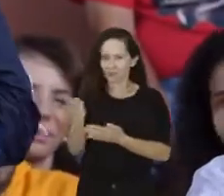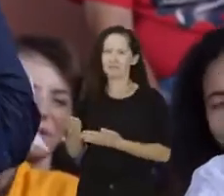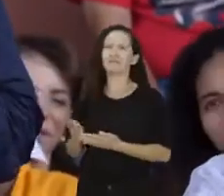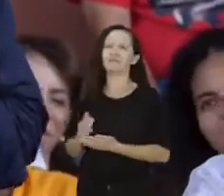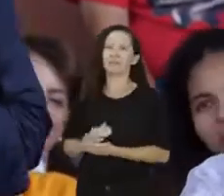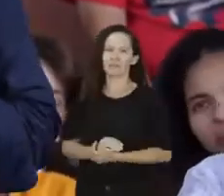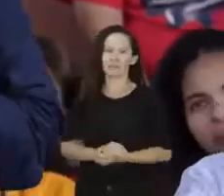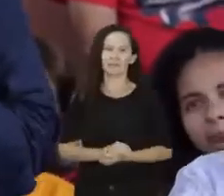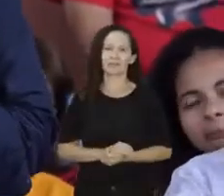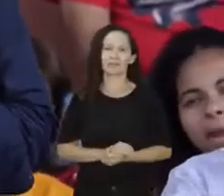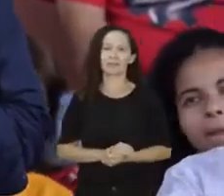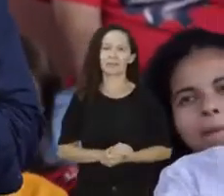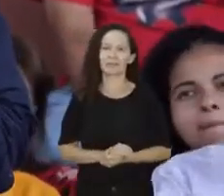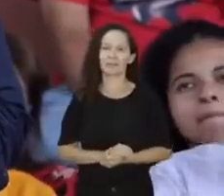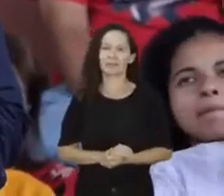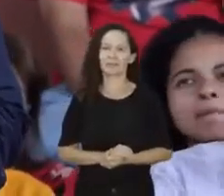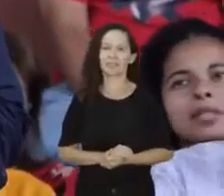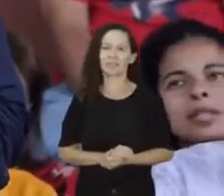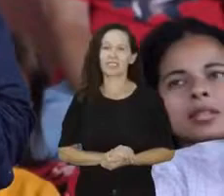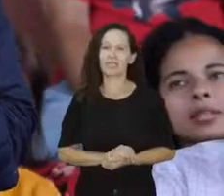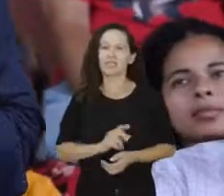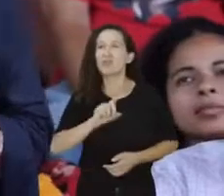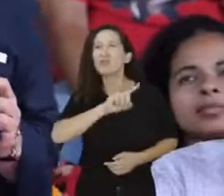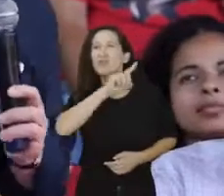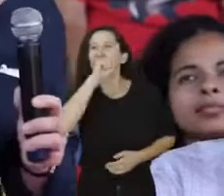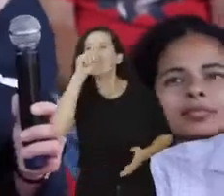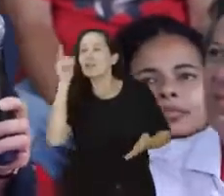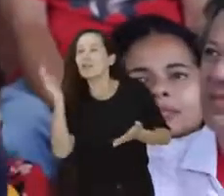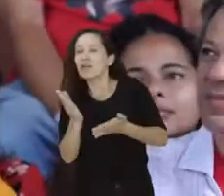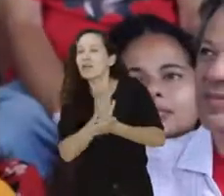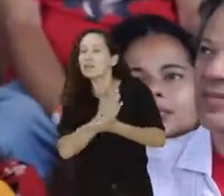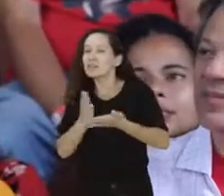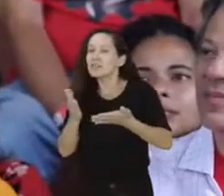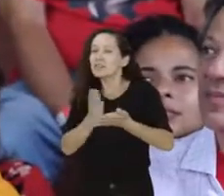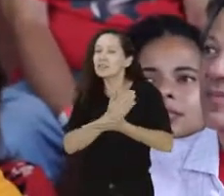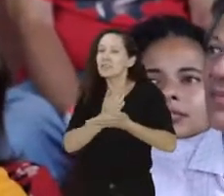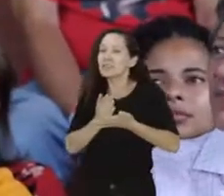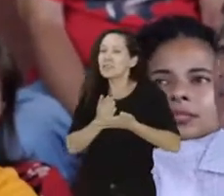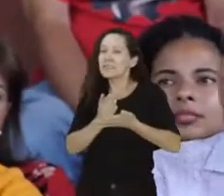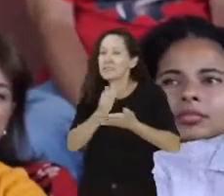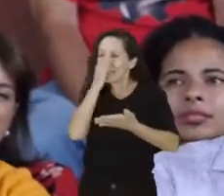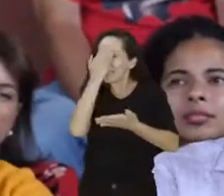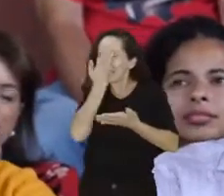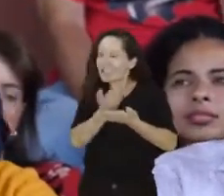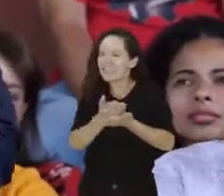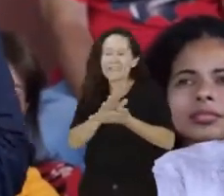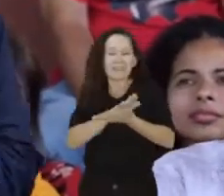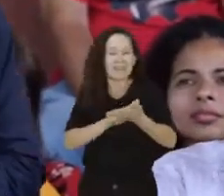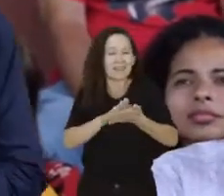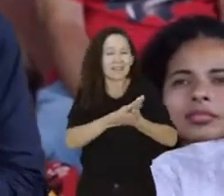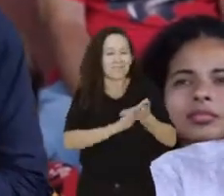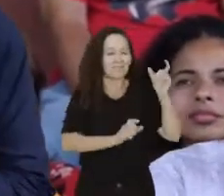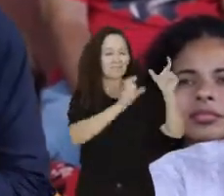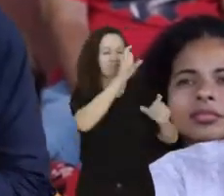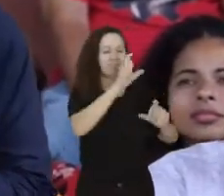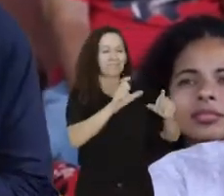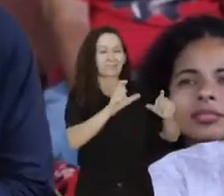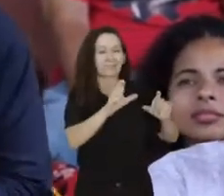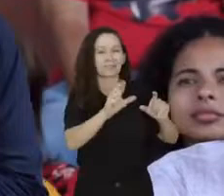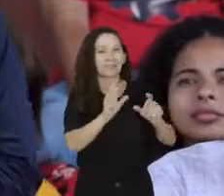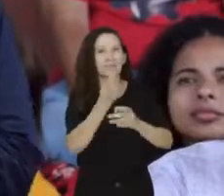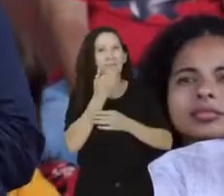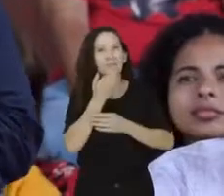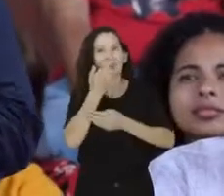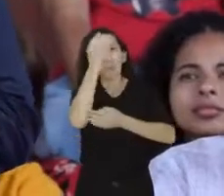tiver naqueles dias não acreditando em ninguém, pelo amor de Deus,